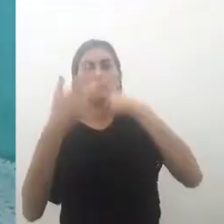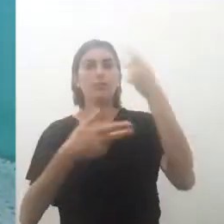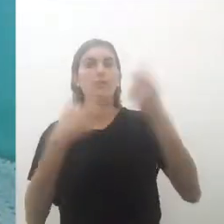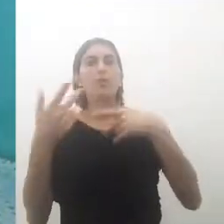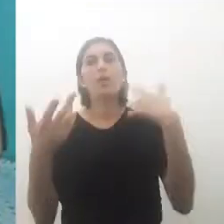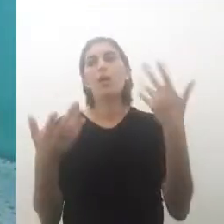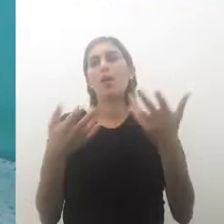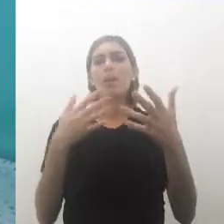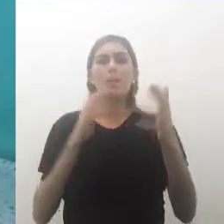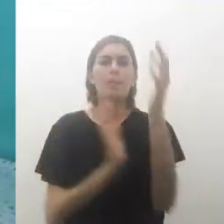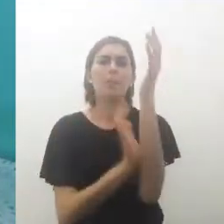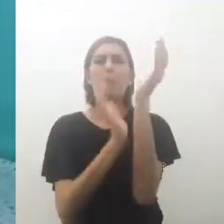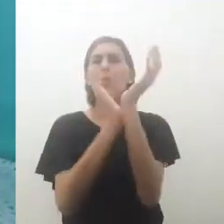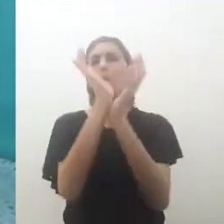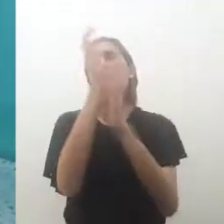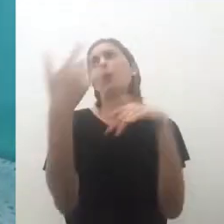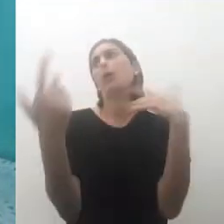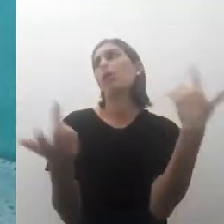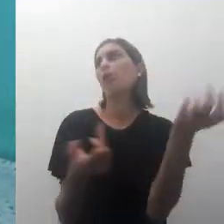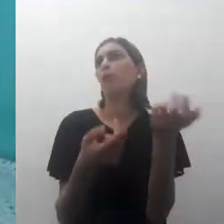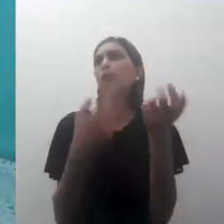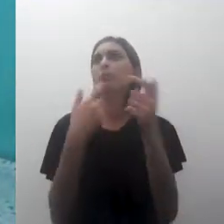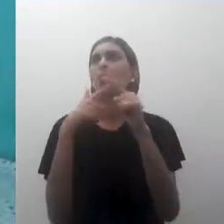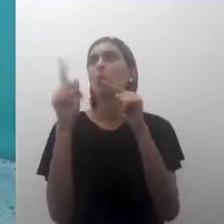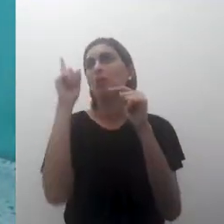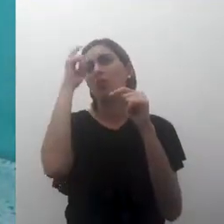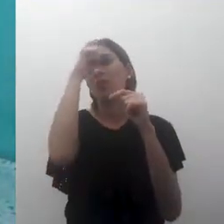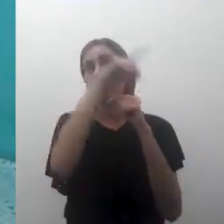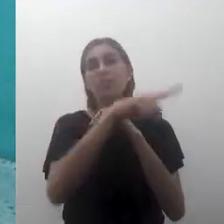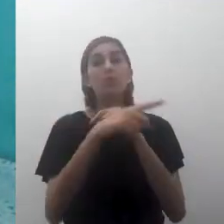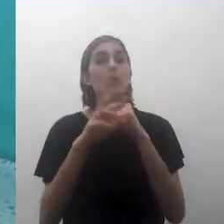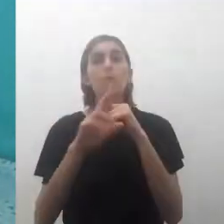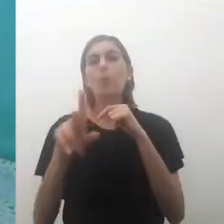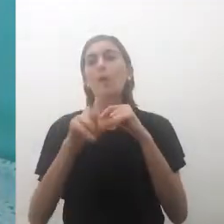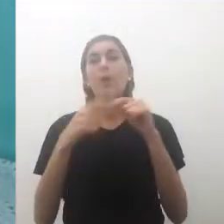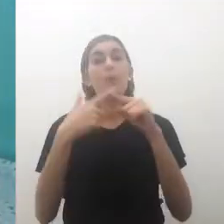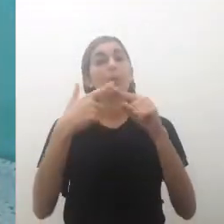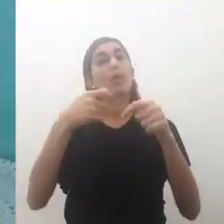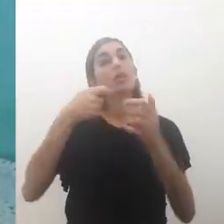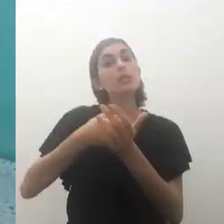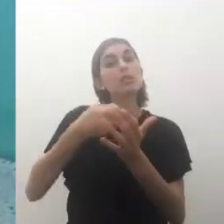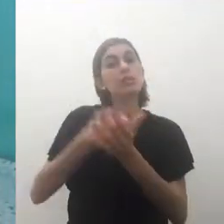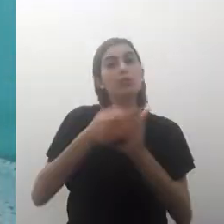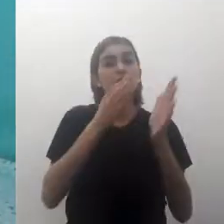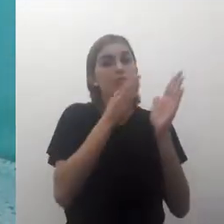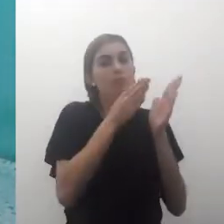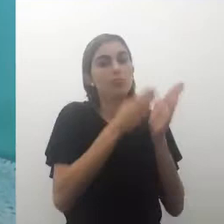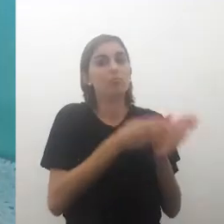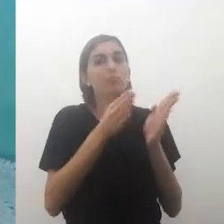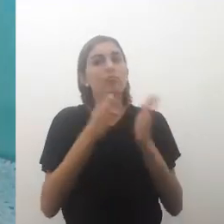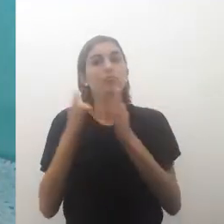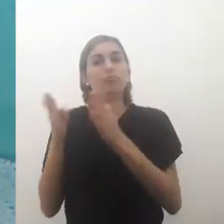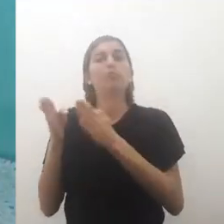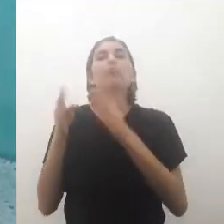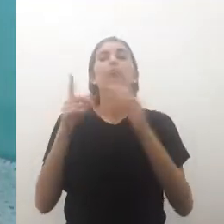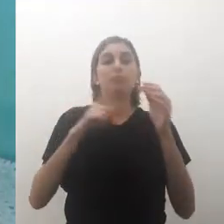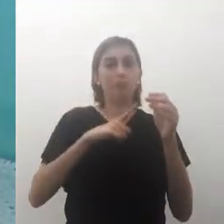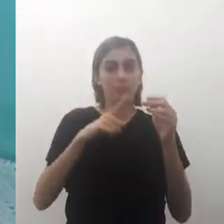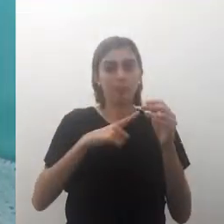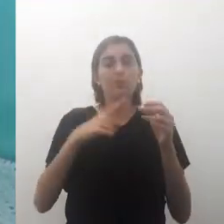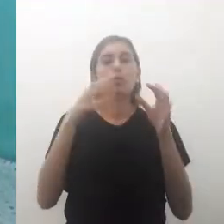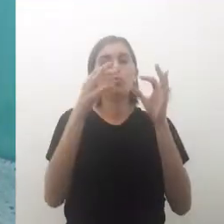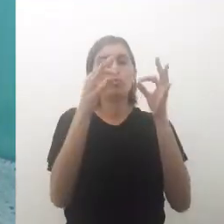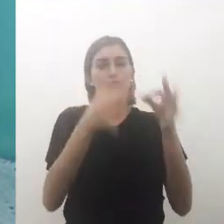agora ou falar isso é muito burocrático, não é exatamente porque é muito difícil, é porque exige um nível de organização para